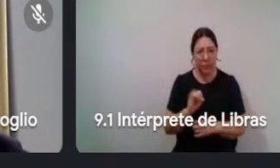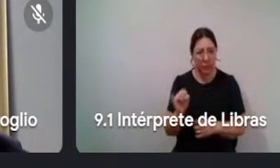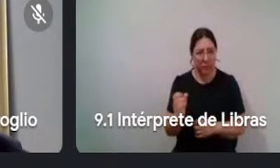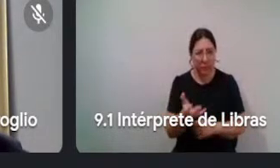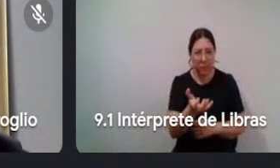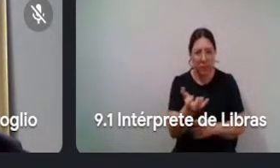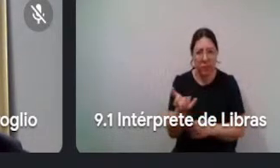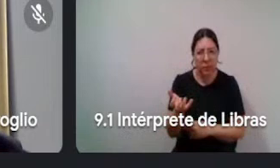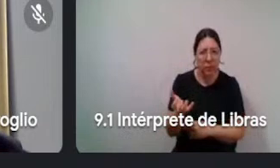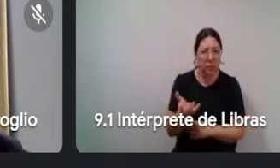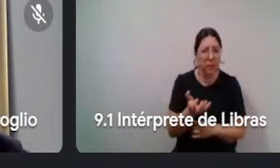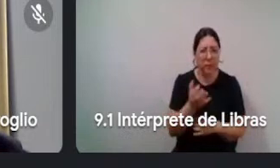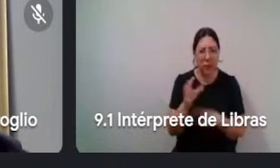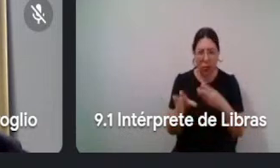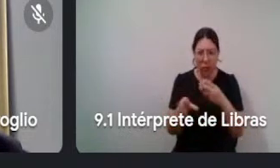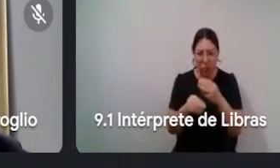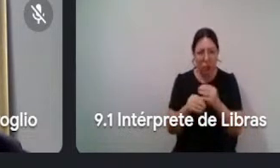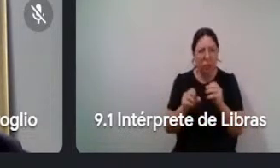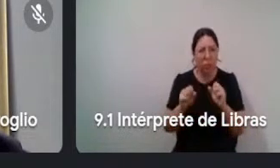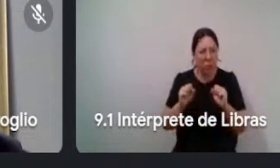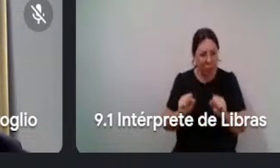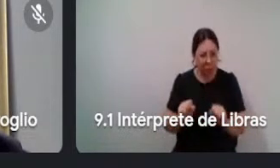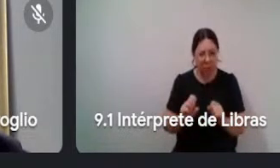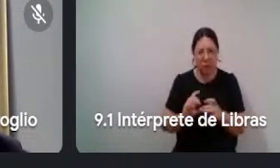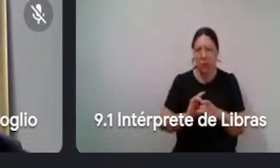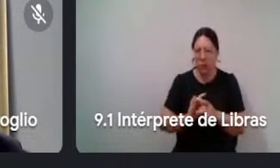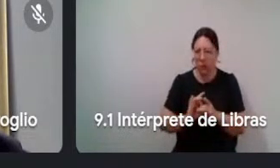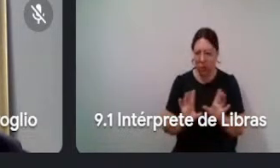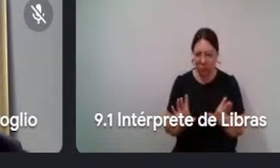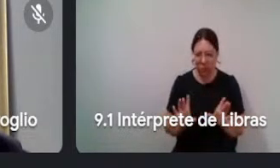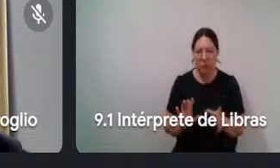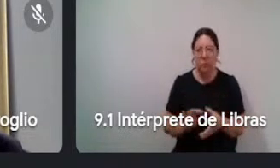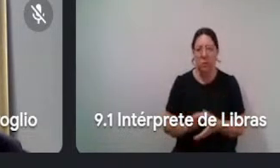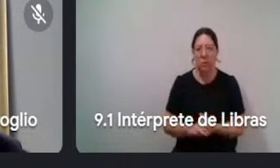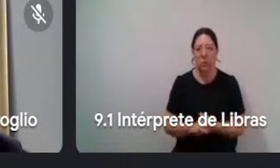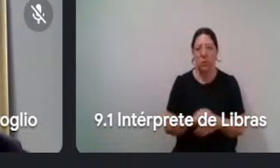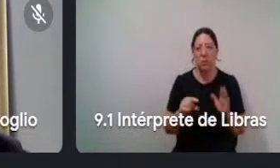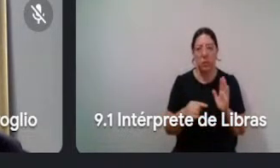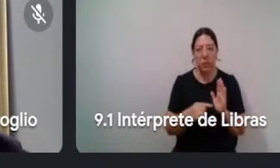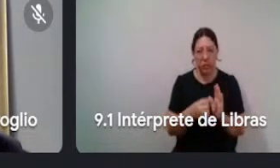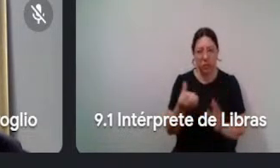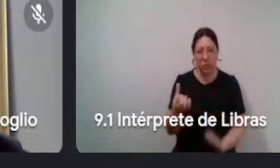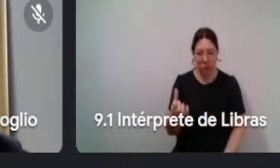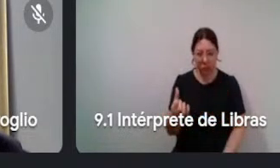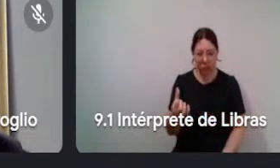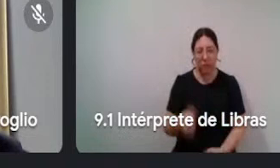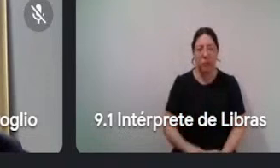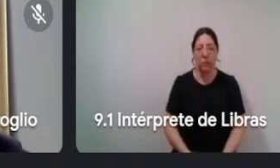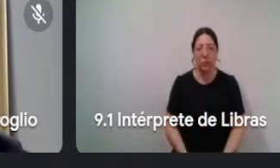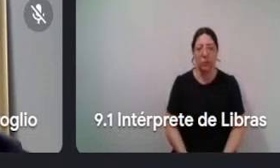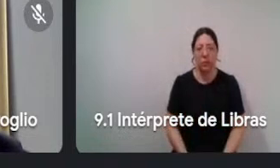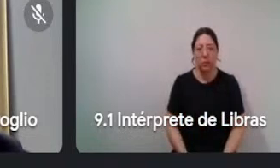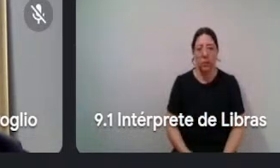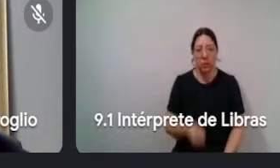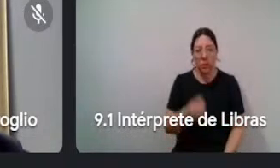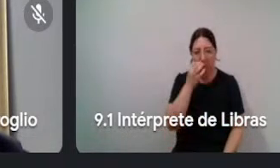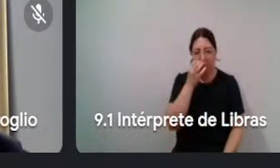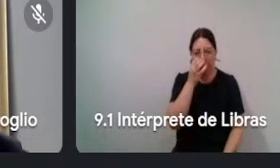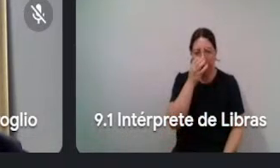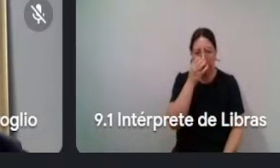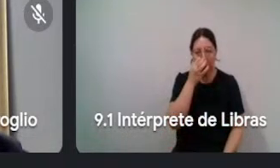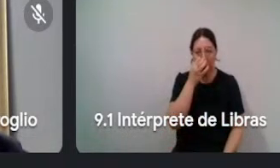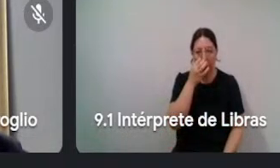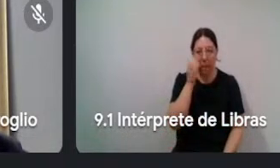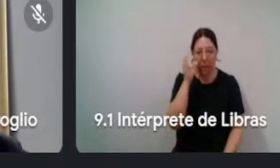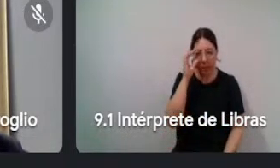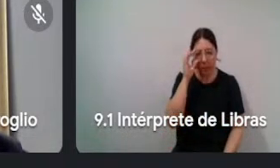da palavra, a palavra será franqueada, tá? Em relação ao item 6. Eu me adiantei aí. Senhor presidente, eu gostaria